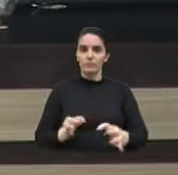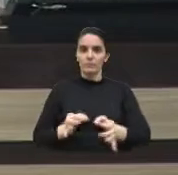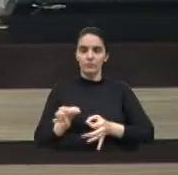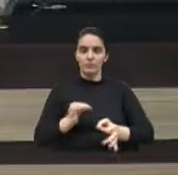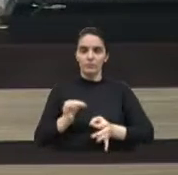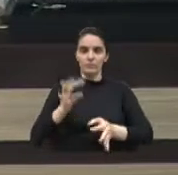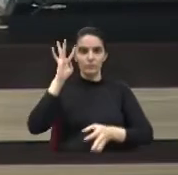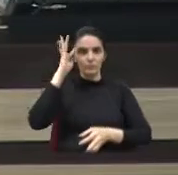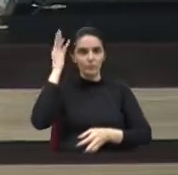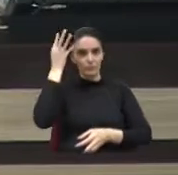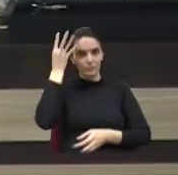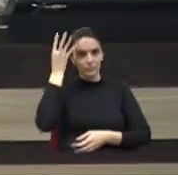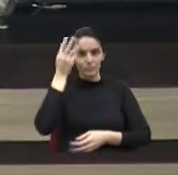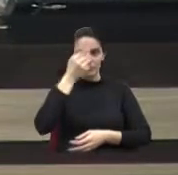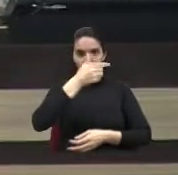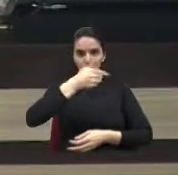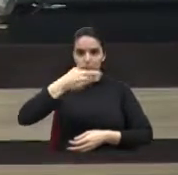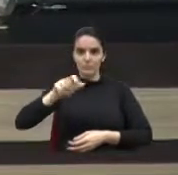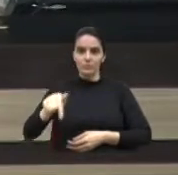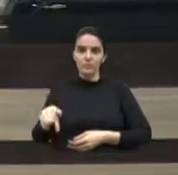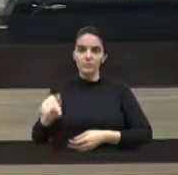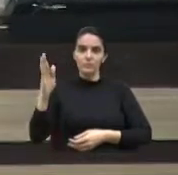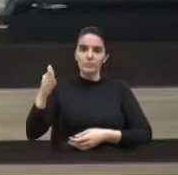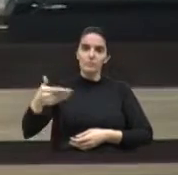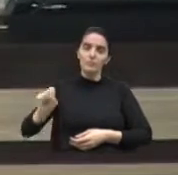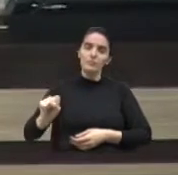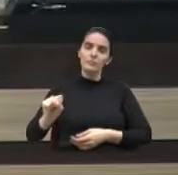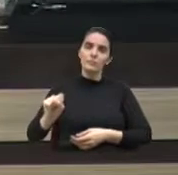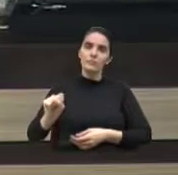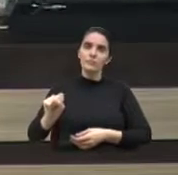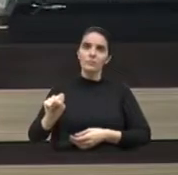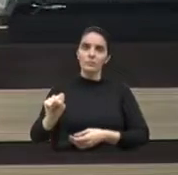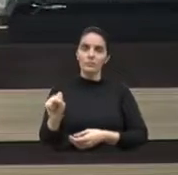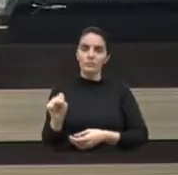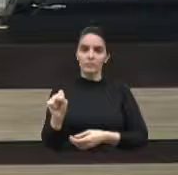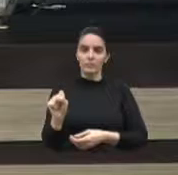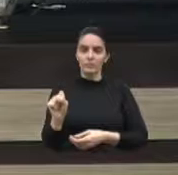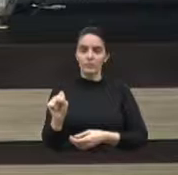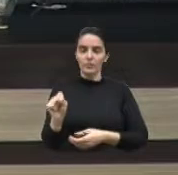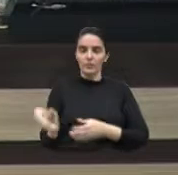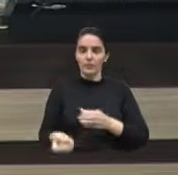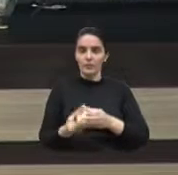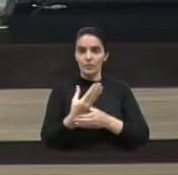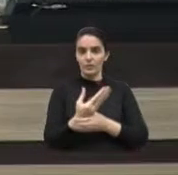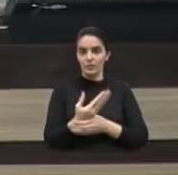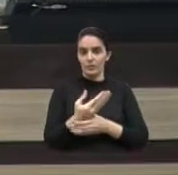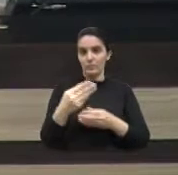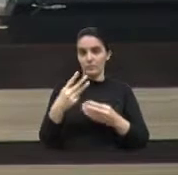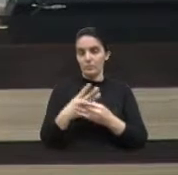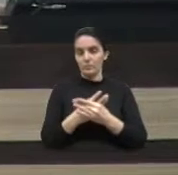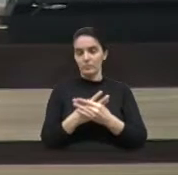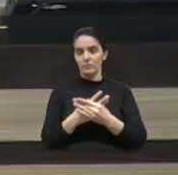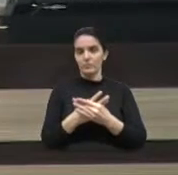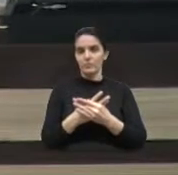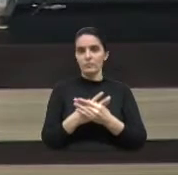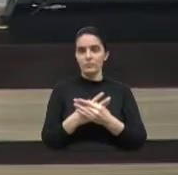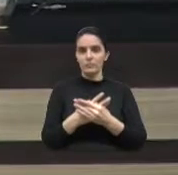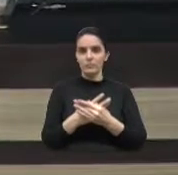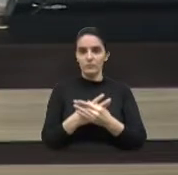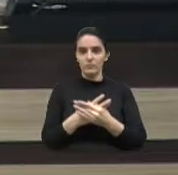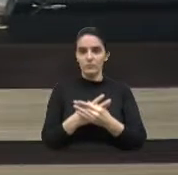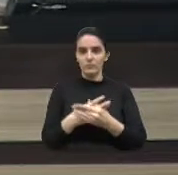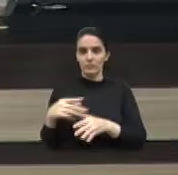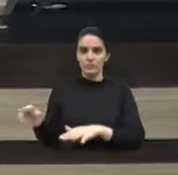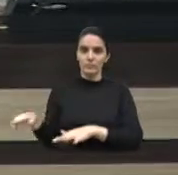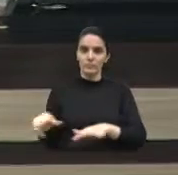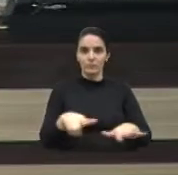Projeto de resolução número 27, 2018. Institui no âmbito da Câmara Municipal de Limeira a